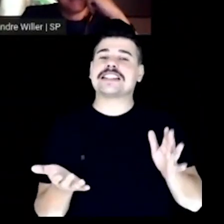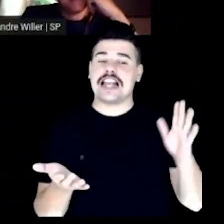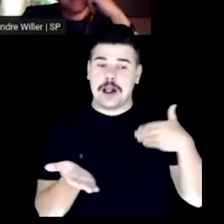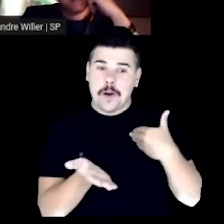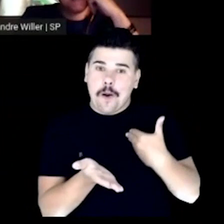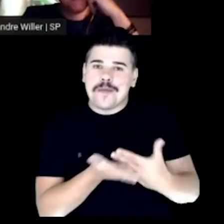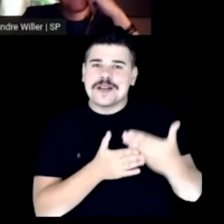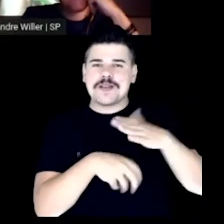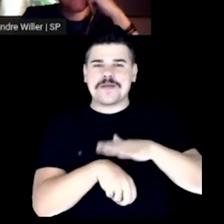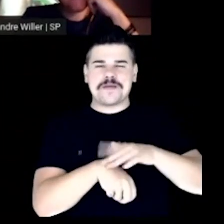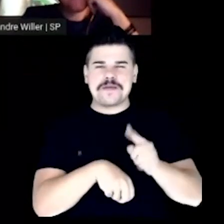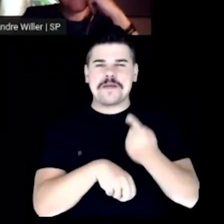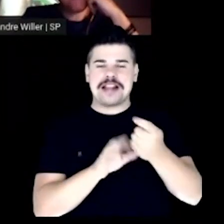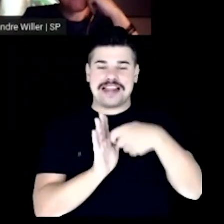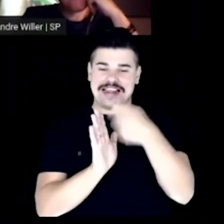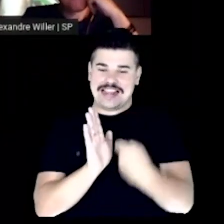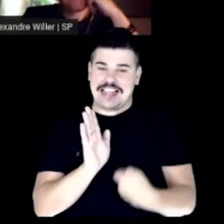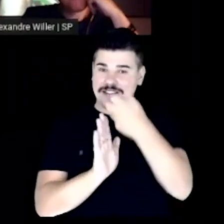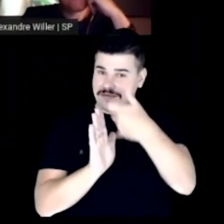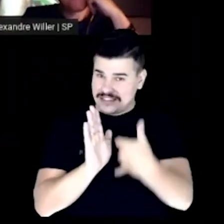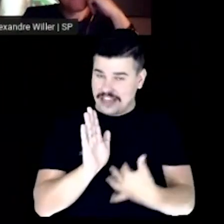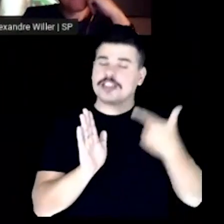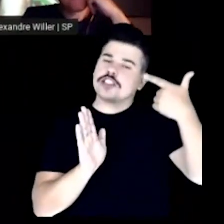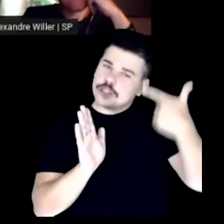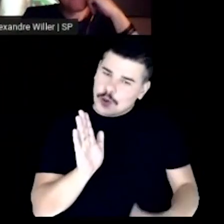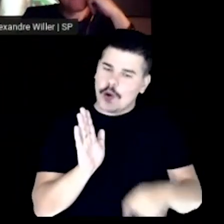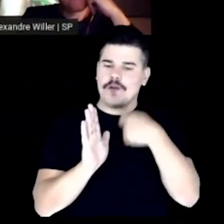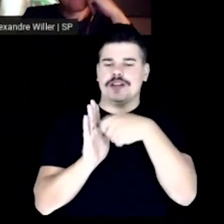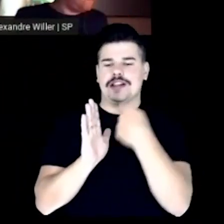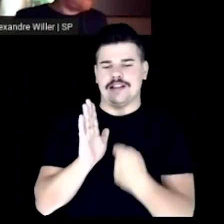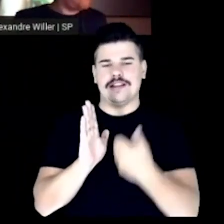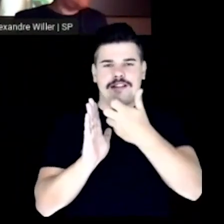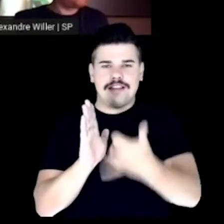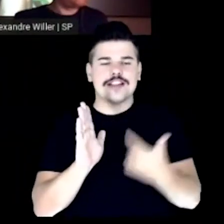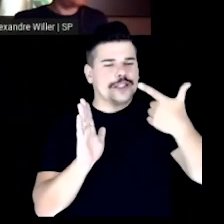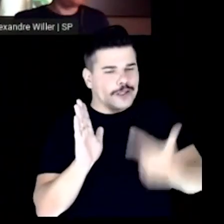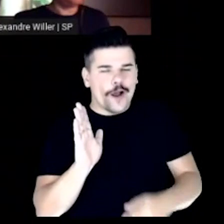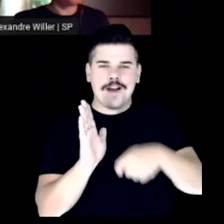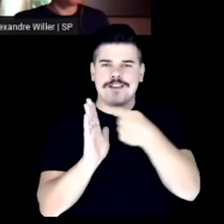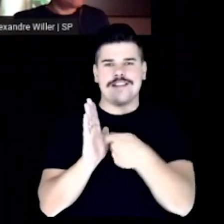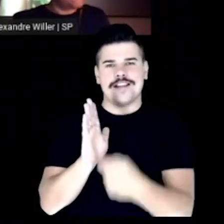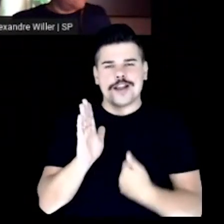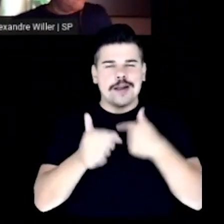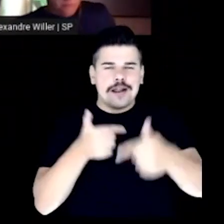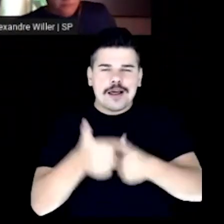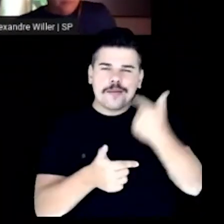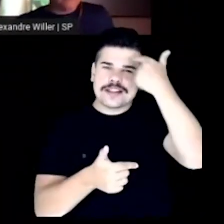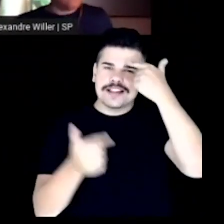mas foi desde o primeiro momento, assim, o texto ele foi escrito, foi reescrito, eu reescrevi, eu ia